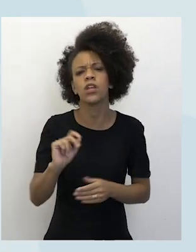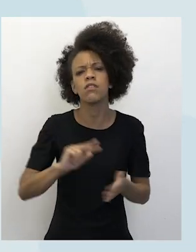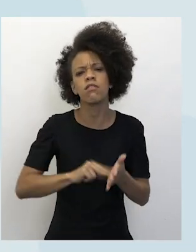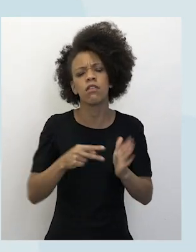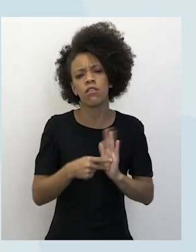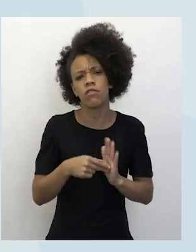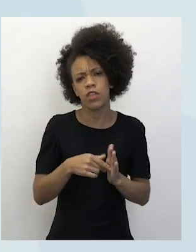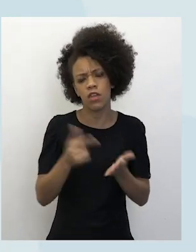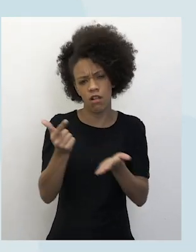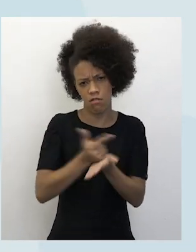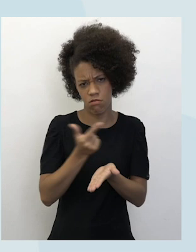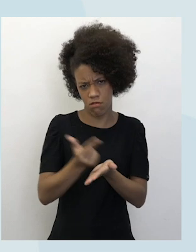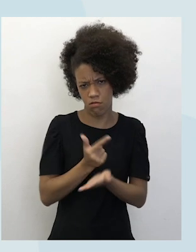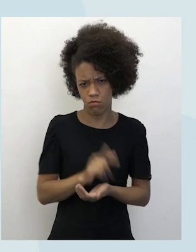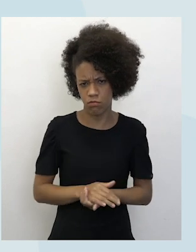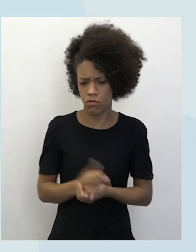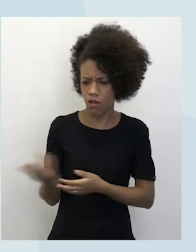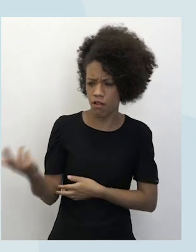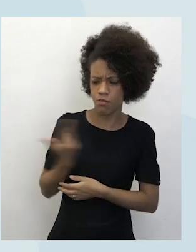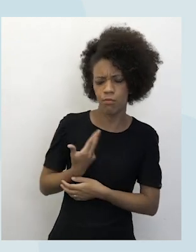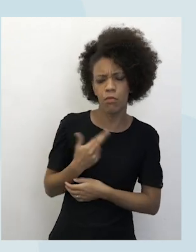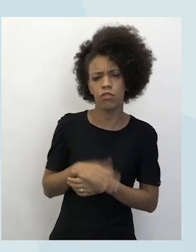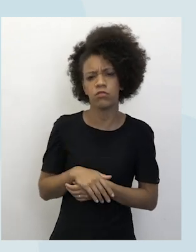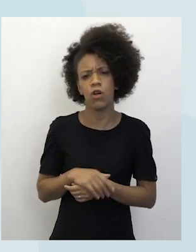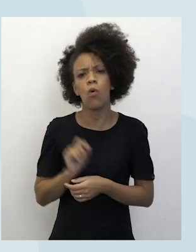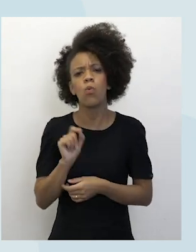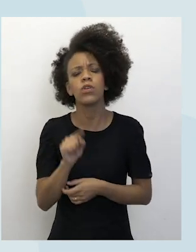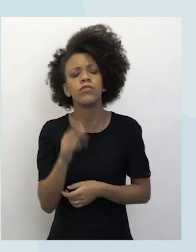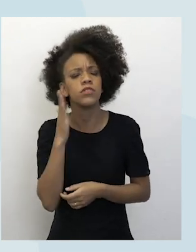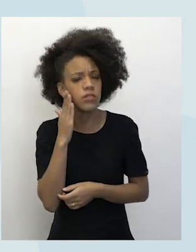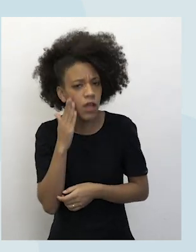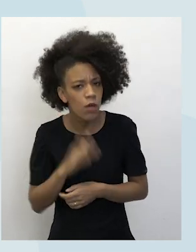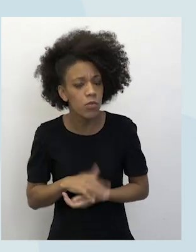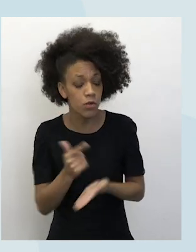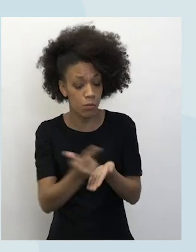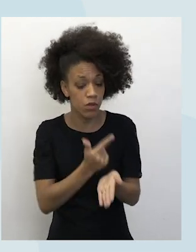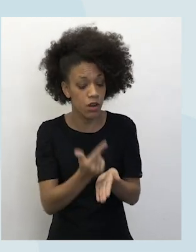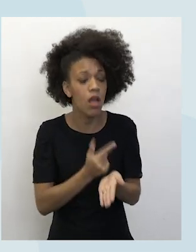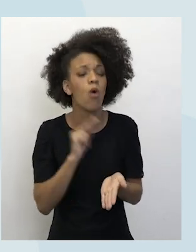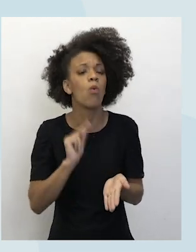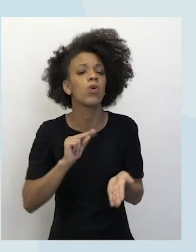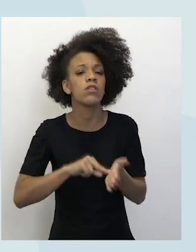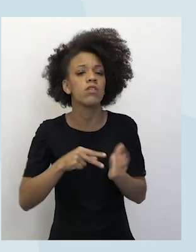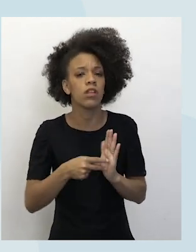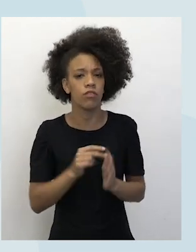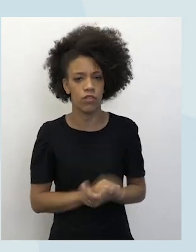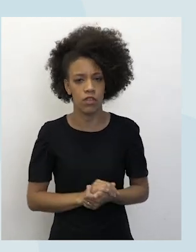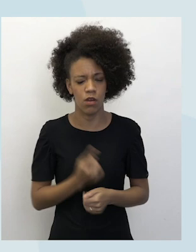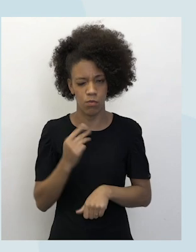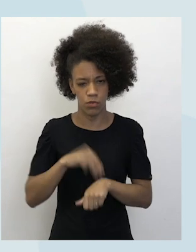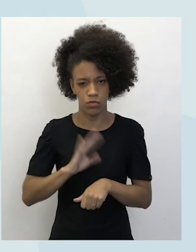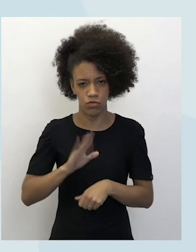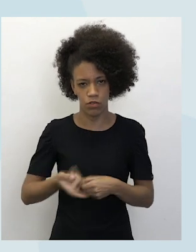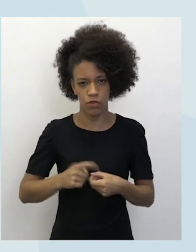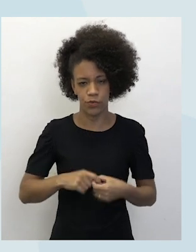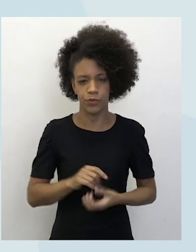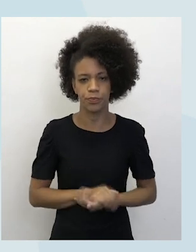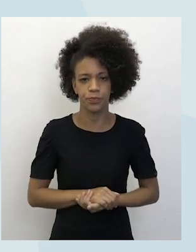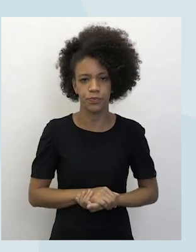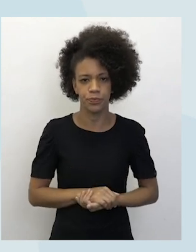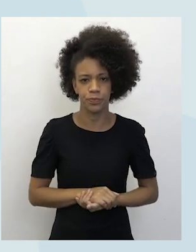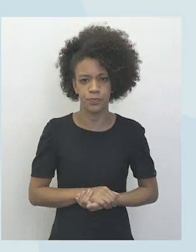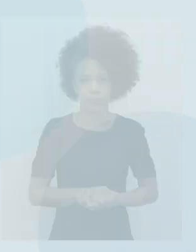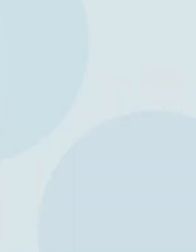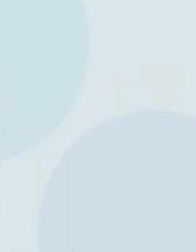literatura Responda para nós pelo que o que você souber Responda para nós um minuto e já voltamos